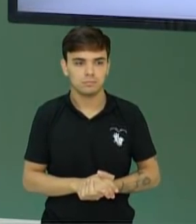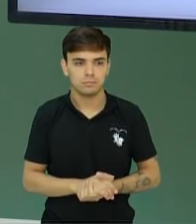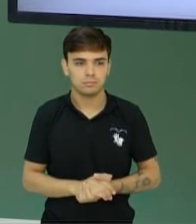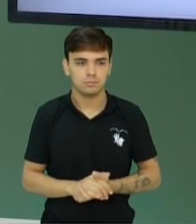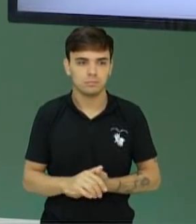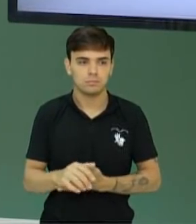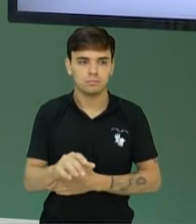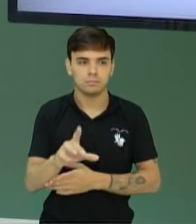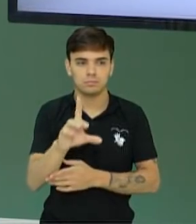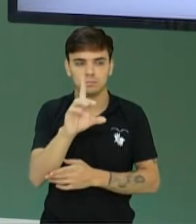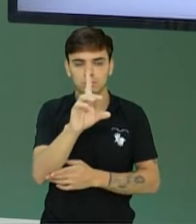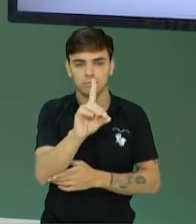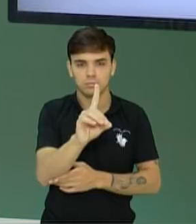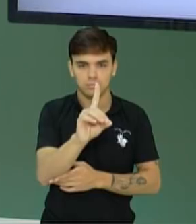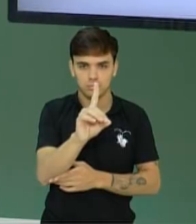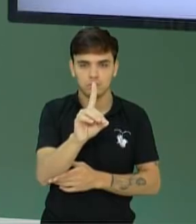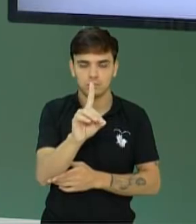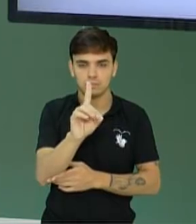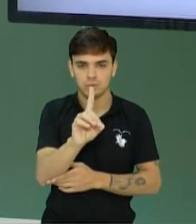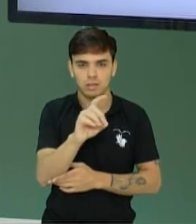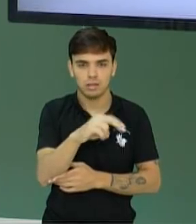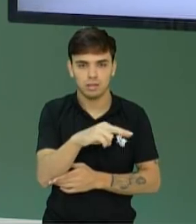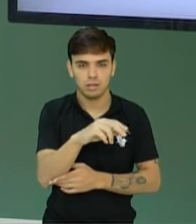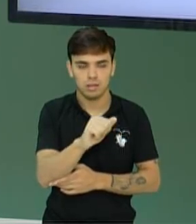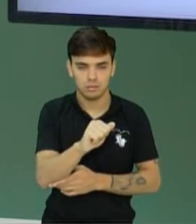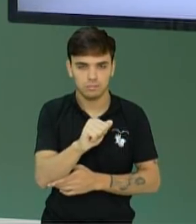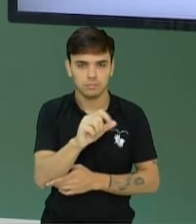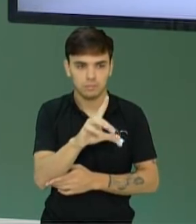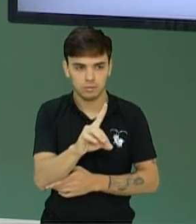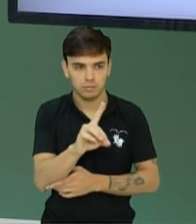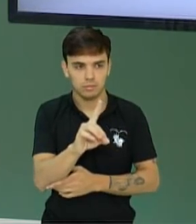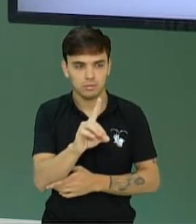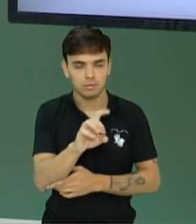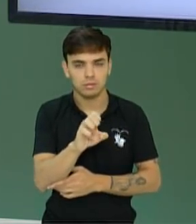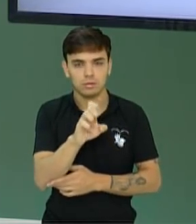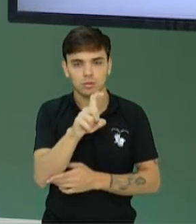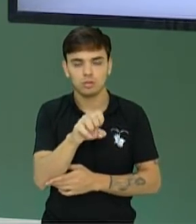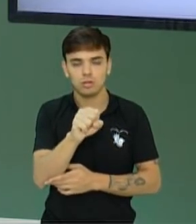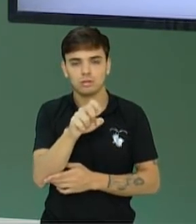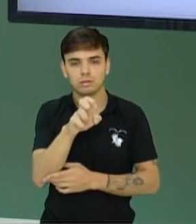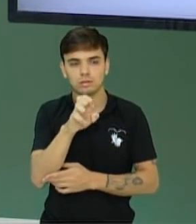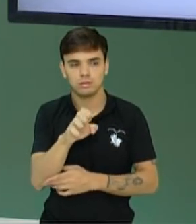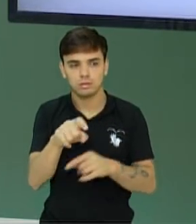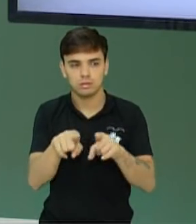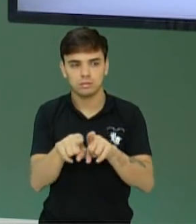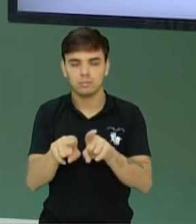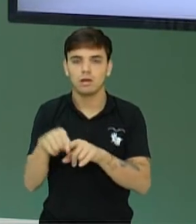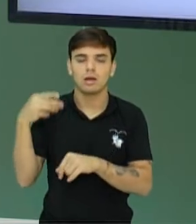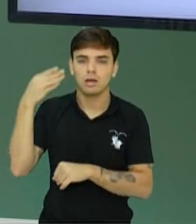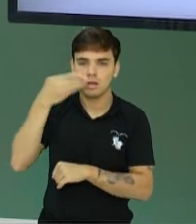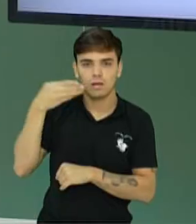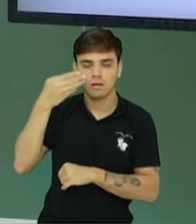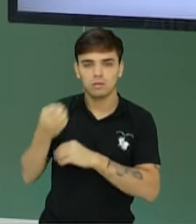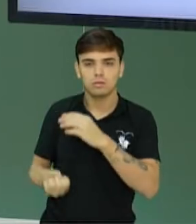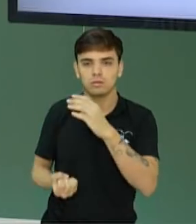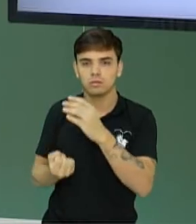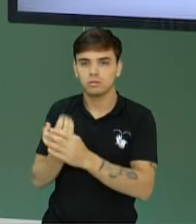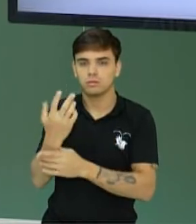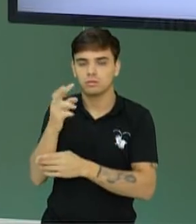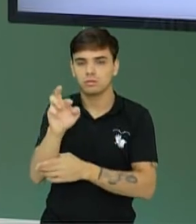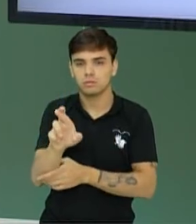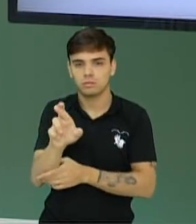desoxirribose. Por isso que tem a letra D, ó, D de DNA. Agora, o açúcar que vai formar o RNA chama-se